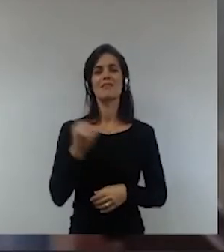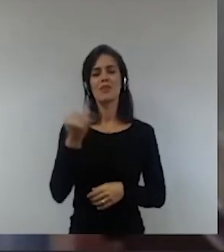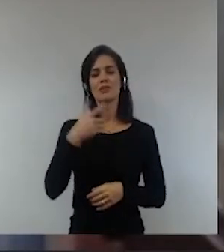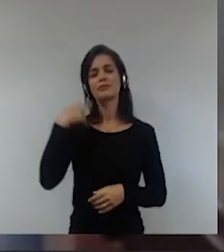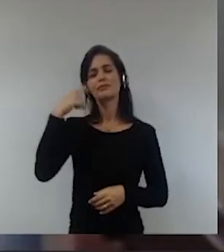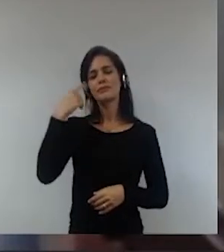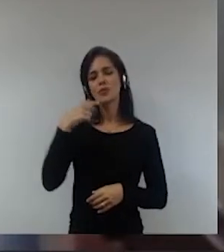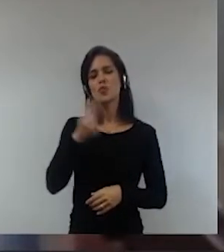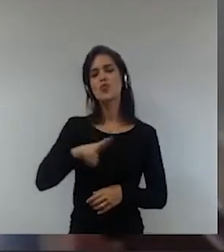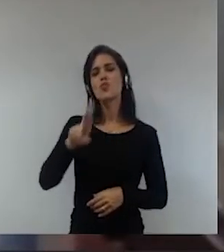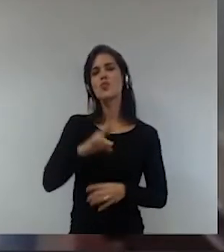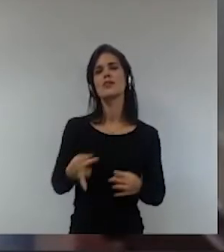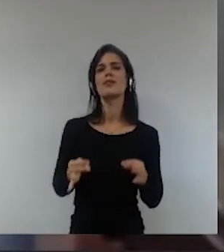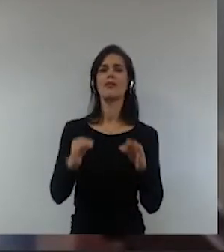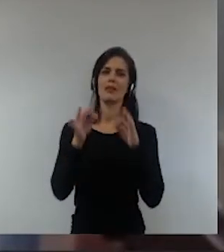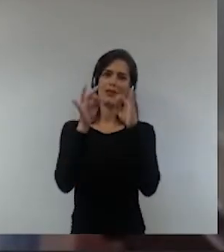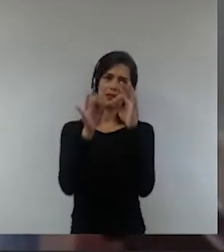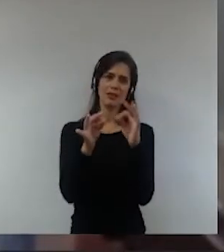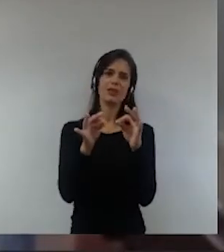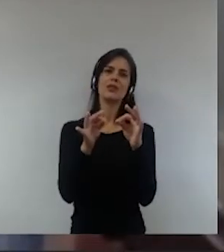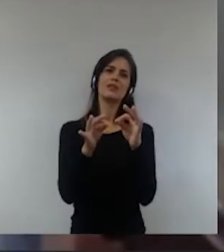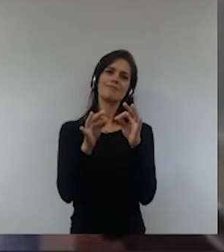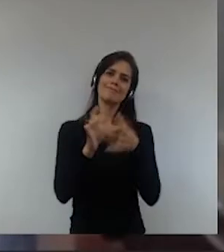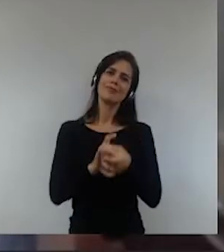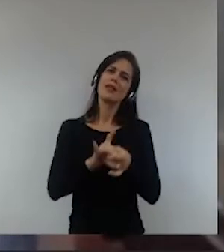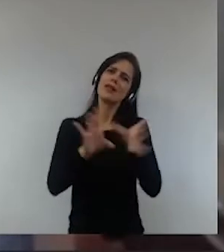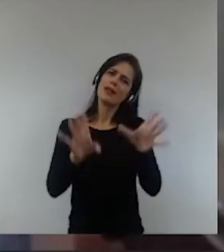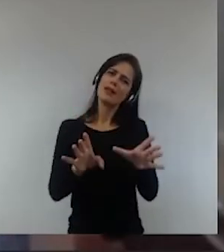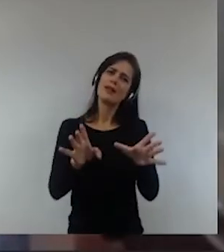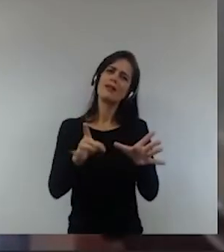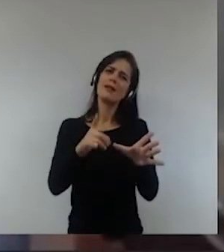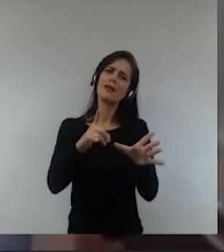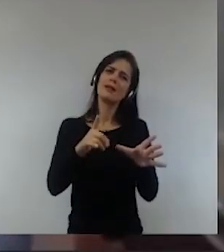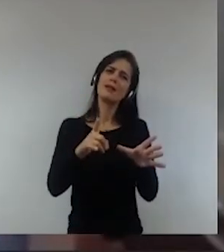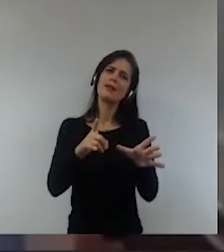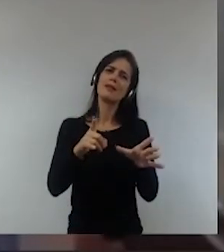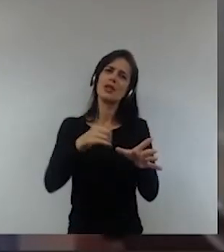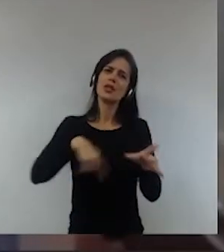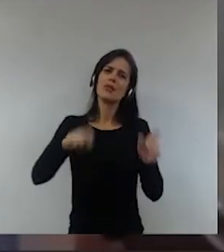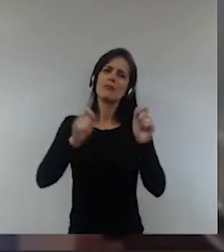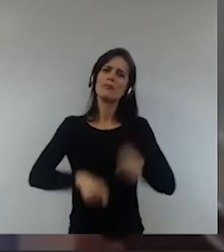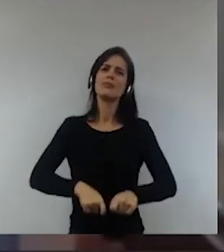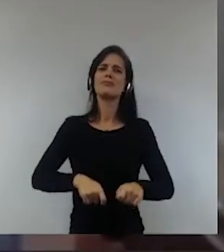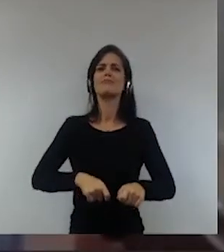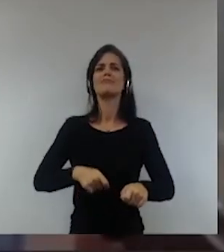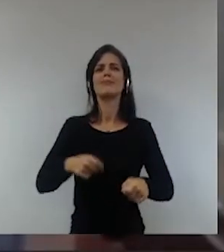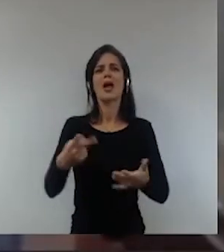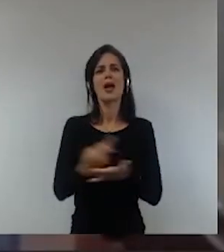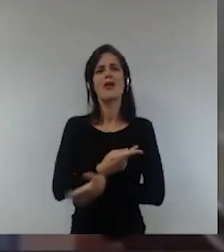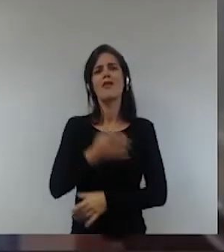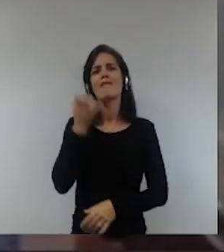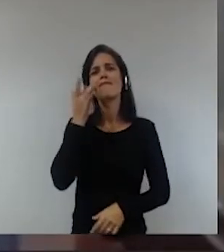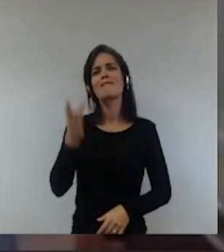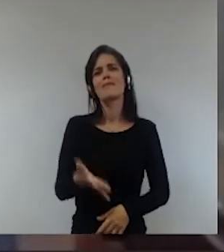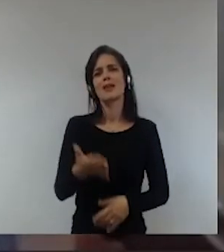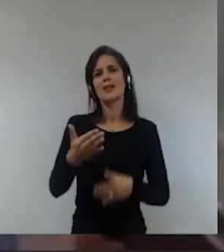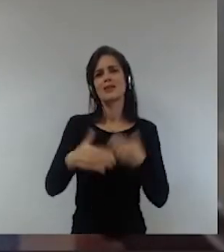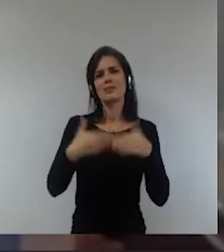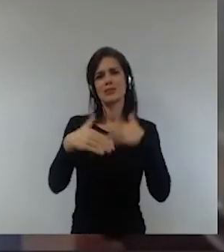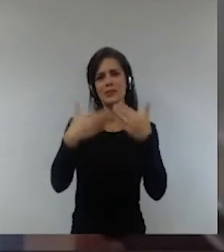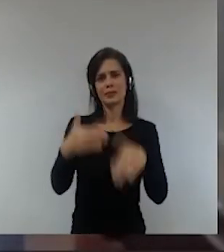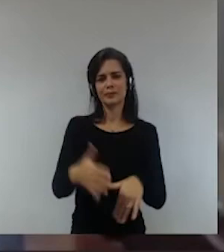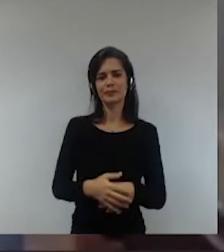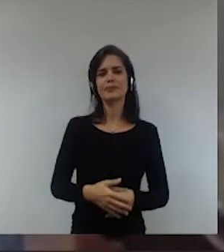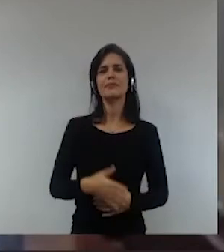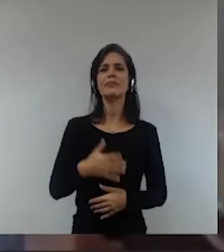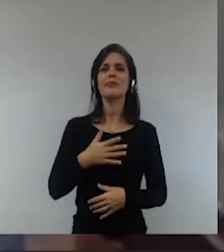essas ferramentas eletrônicas que estão à nossa disposição para dar mais efetividade ao processo. Já caminhando para o